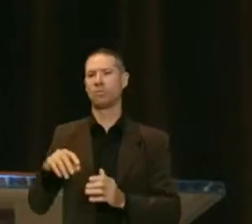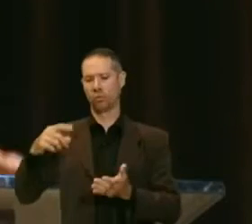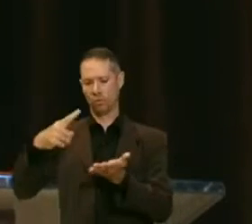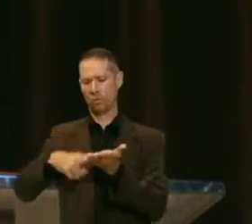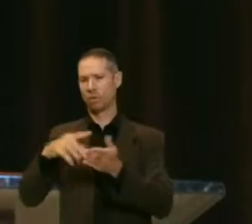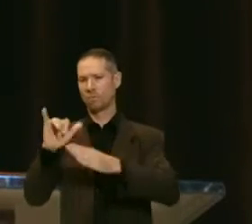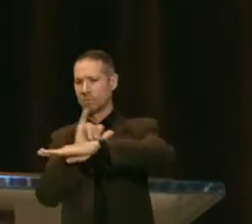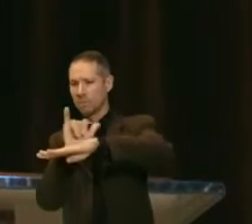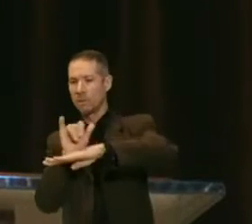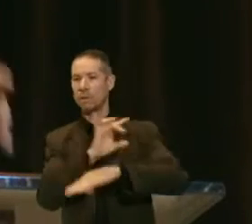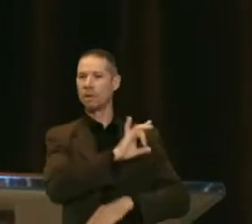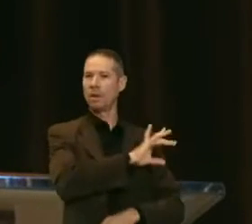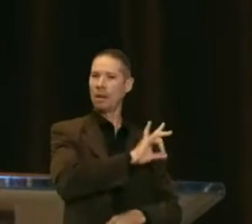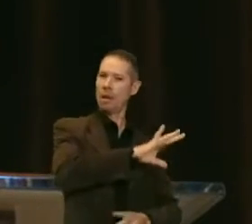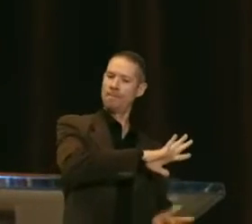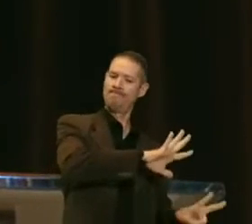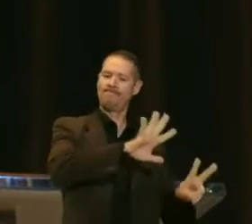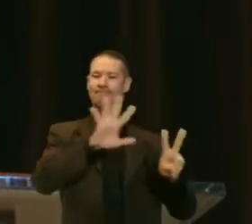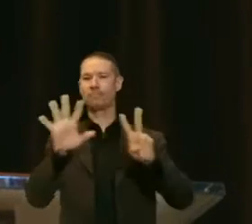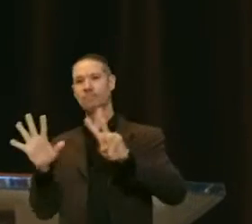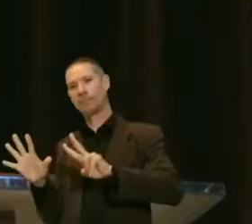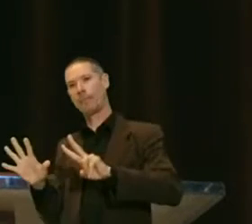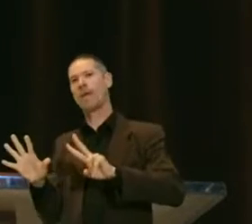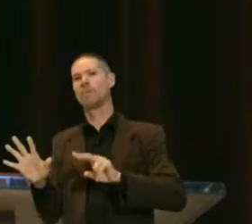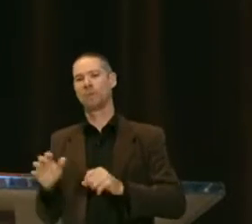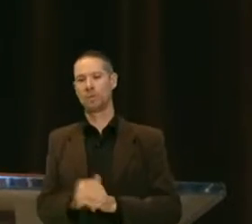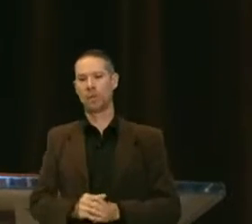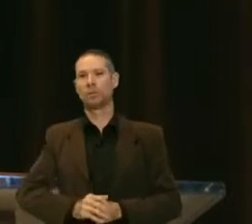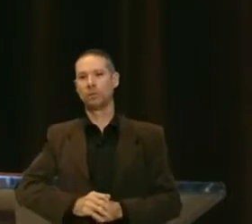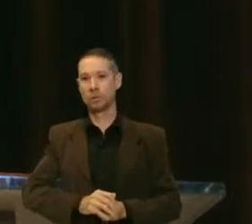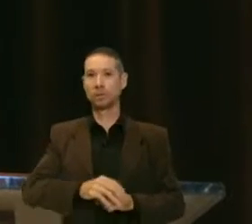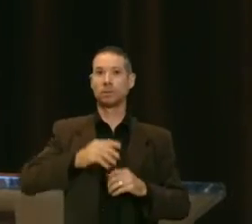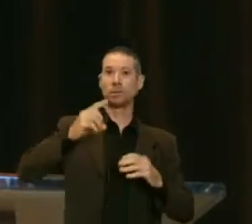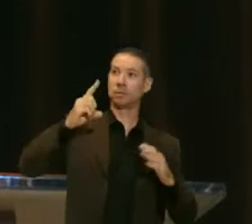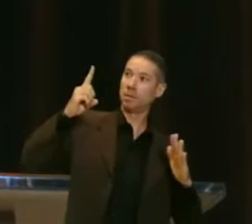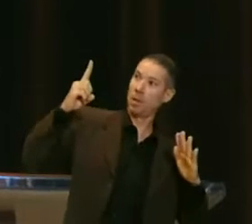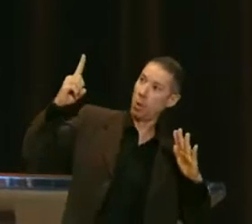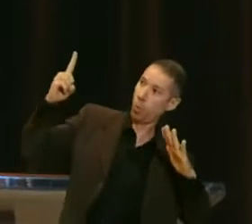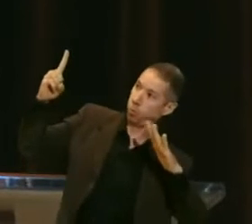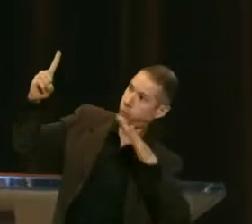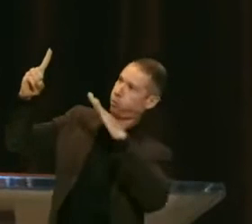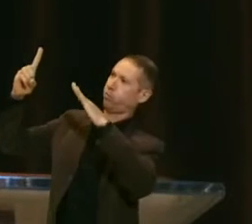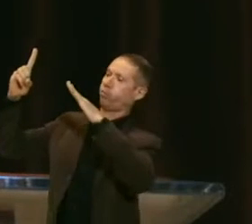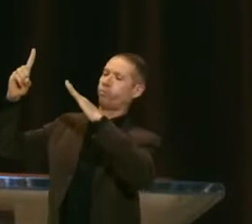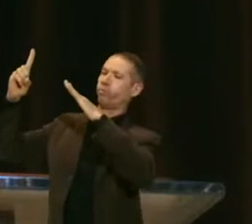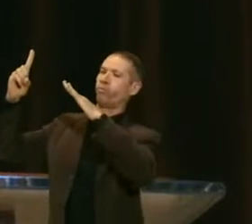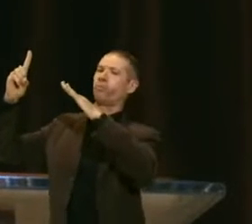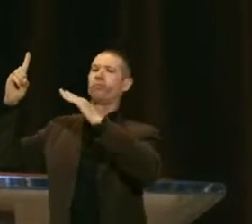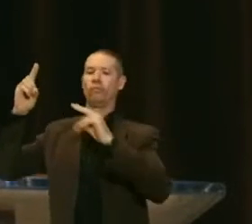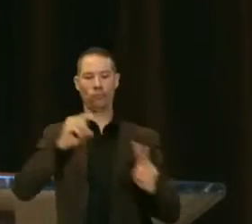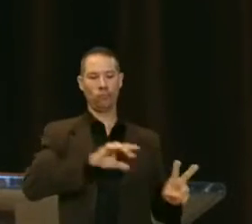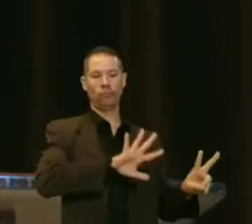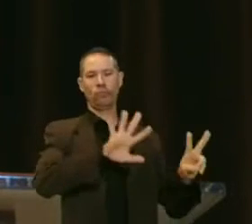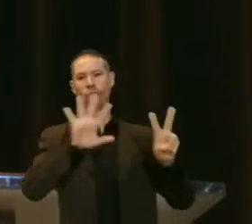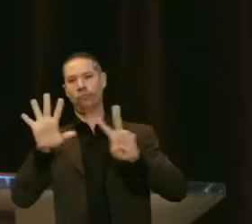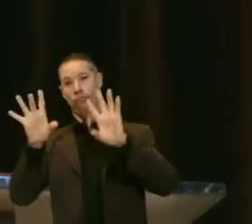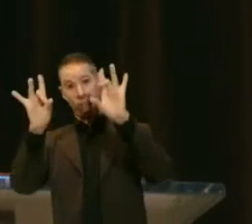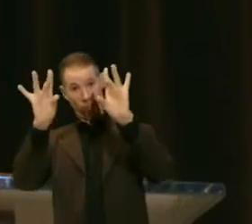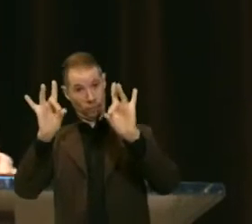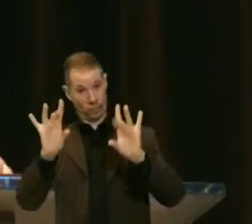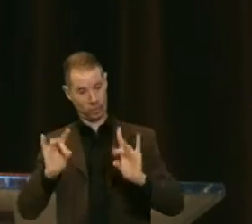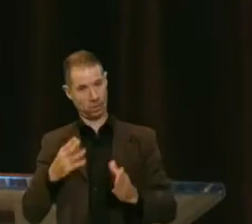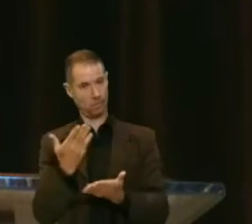temos a cada semana nos voltado para Deus. E nessa semana em especial